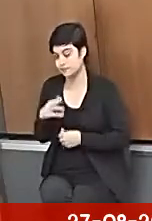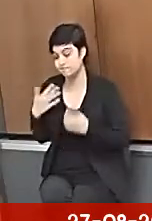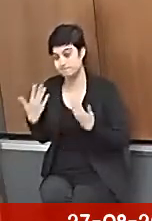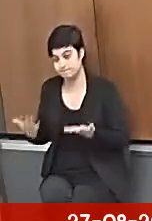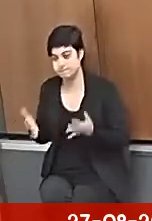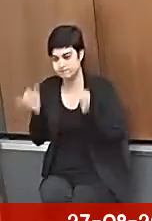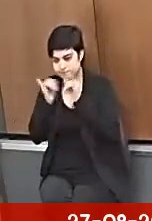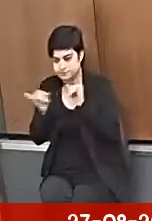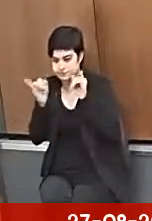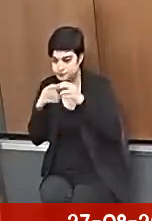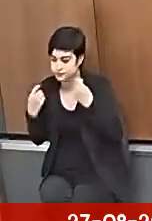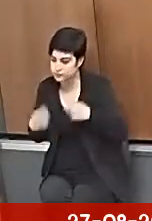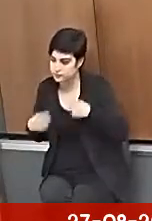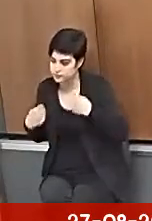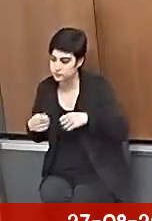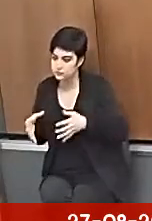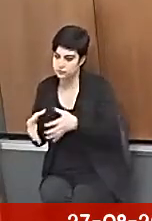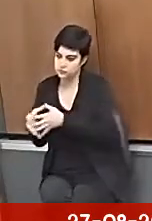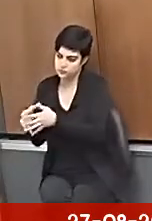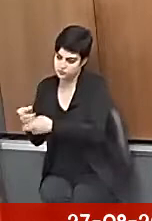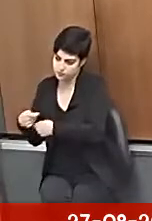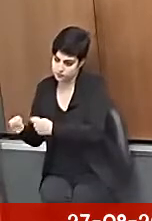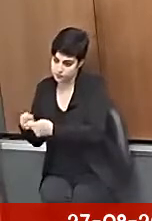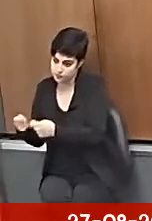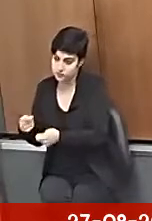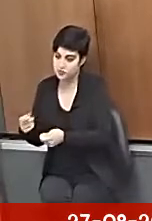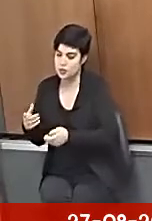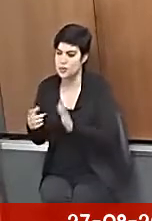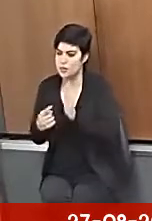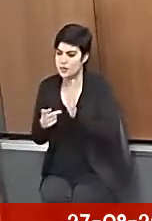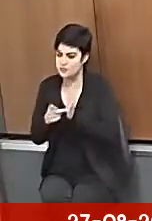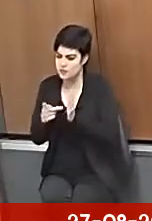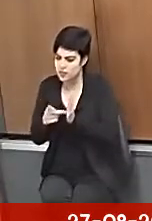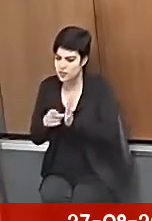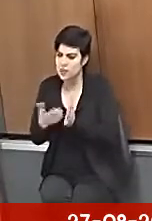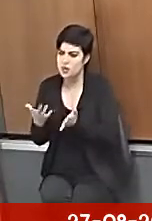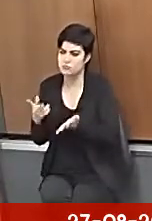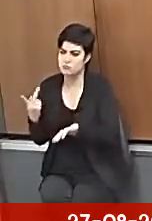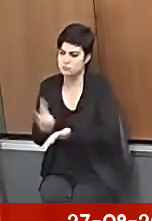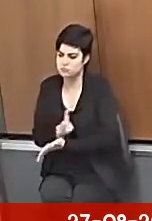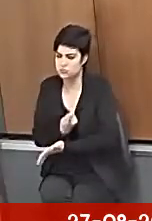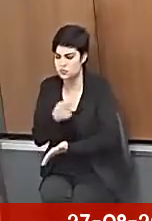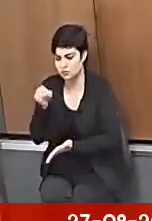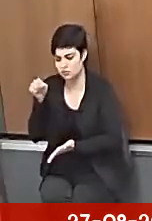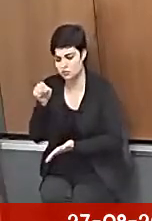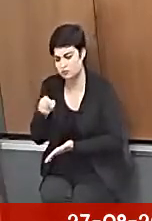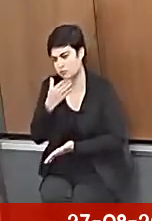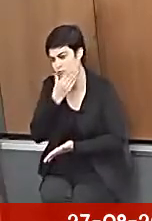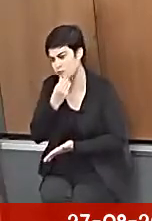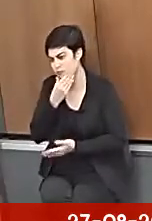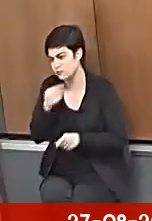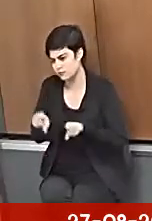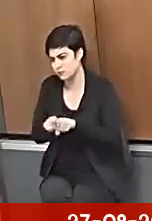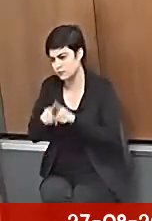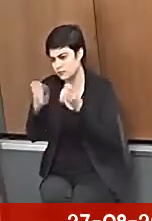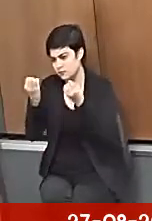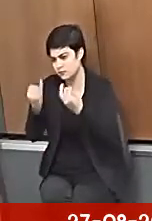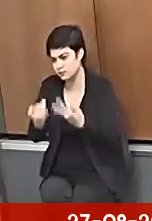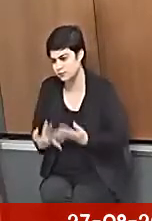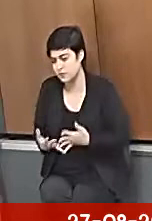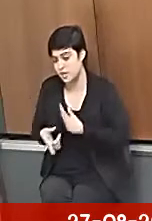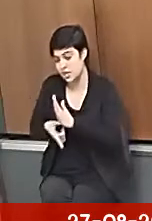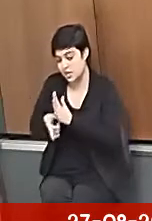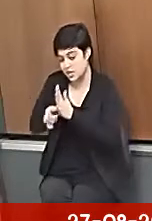espero que a arena cumpra é com esse papel de fazer isso que o vibrante falou que antes